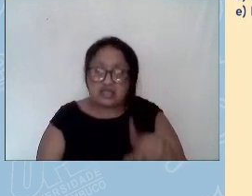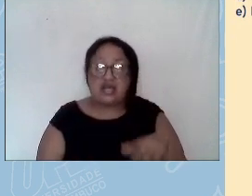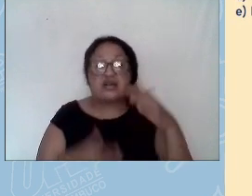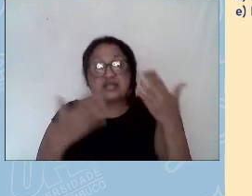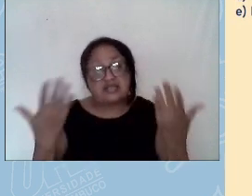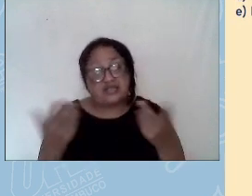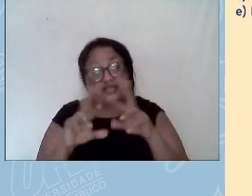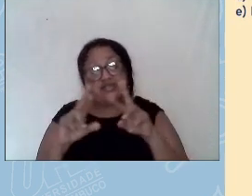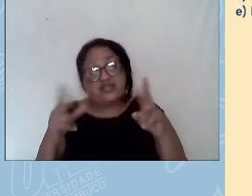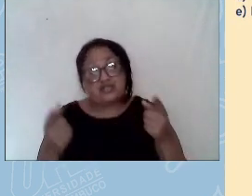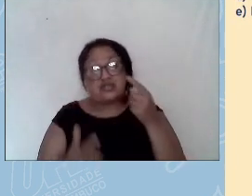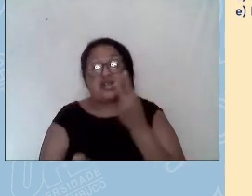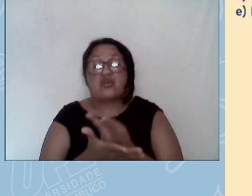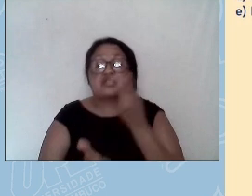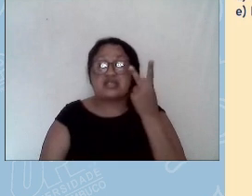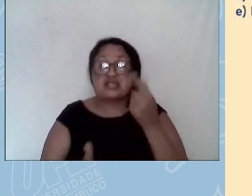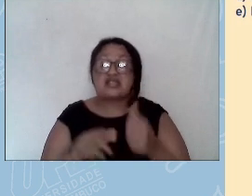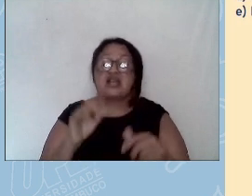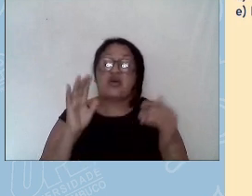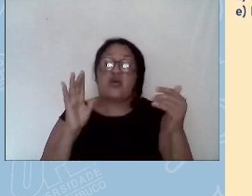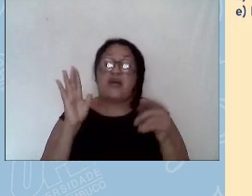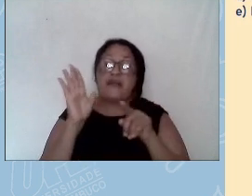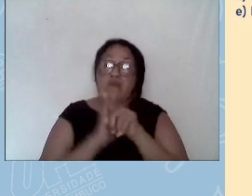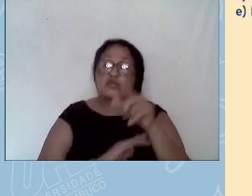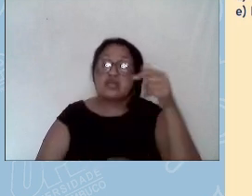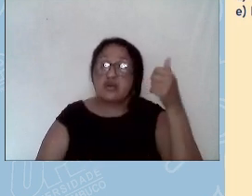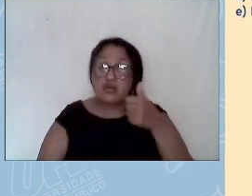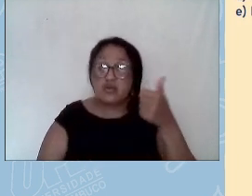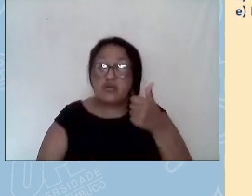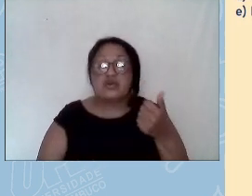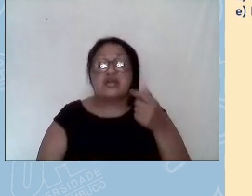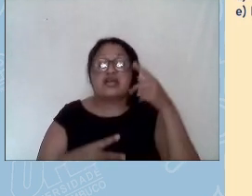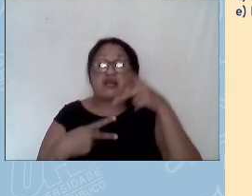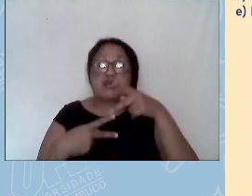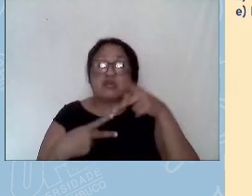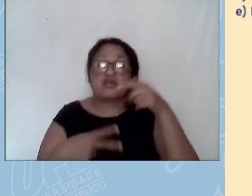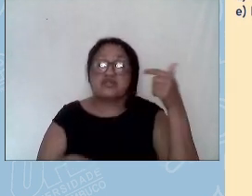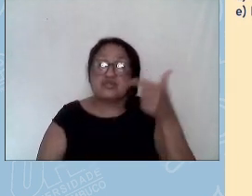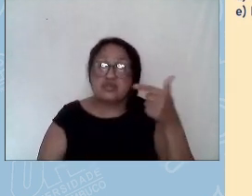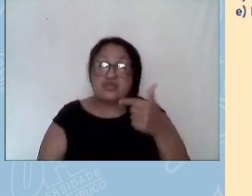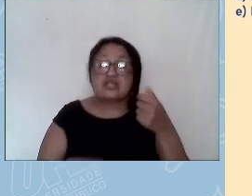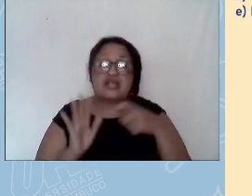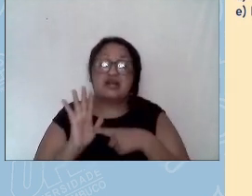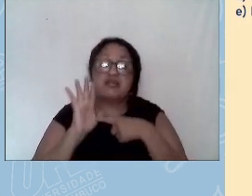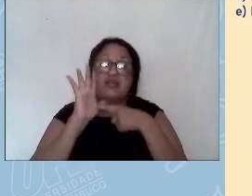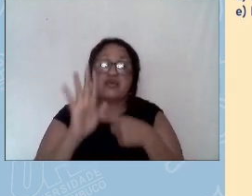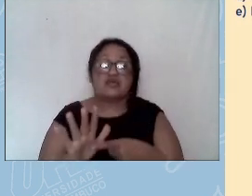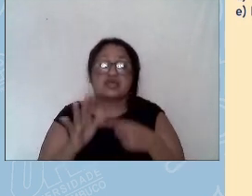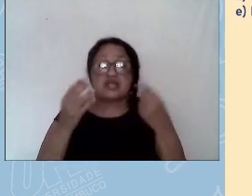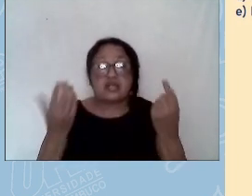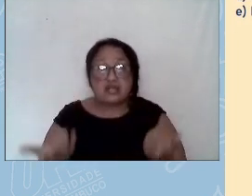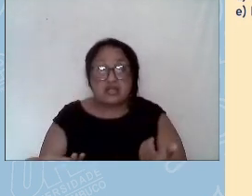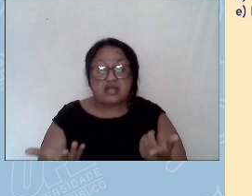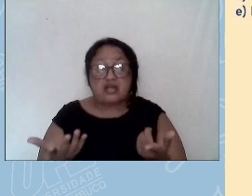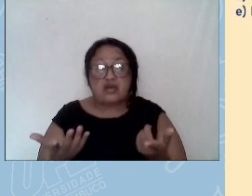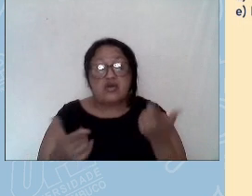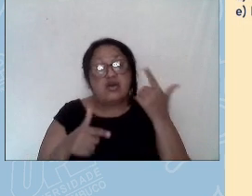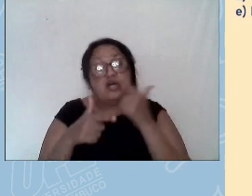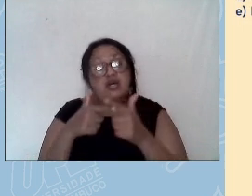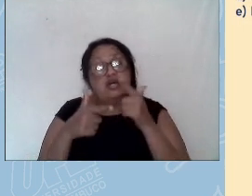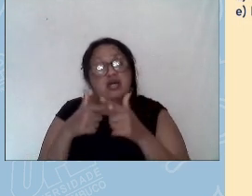diferente do que aconteceu com o item 1 veja que a proposição 2 ela apresentava uma situação